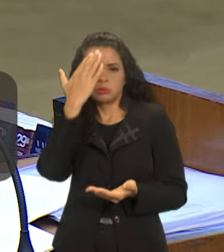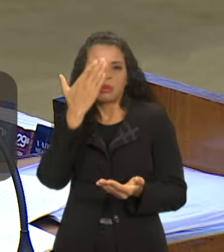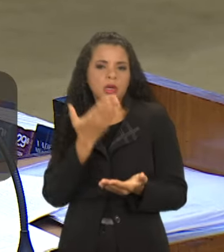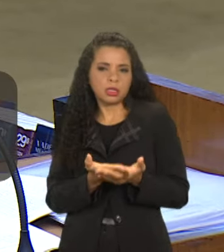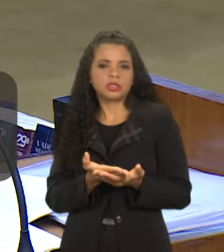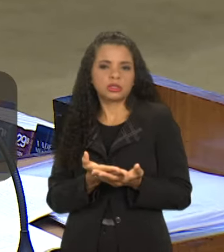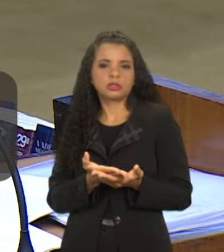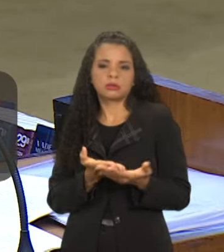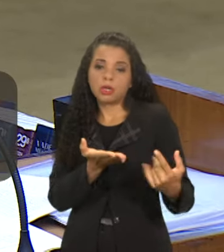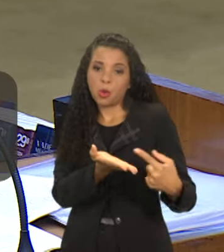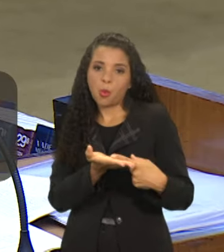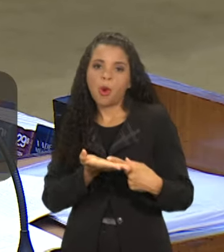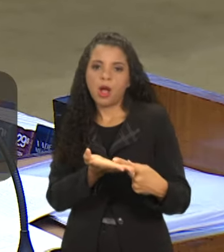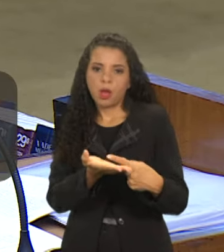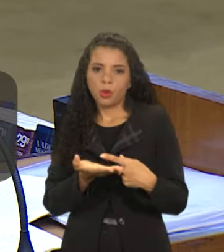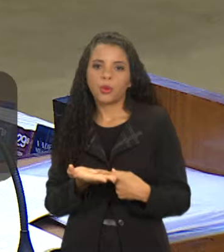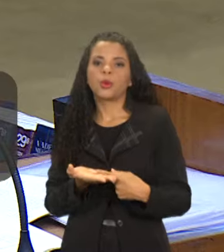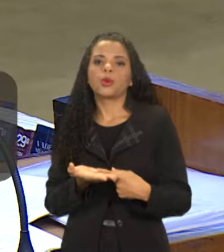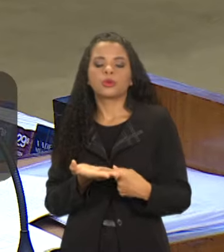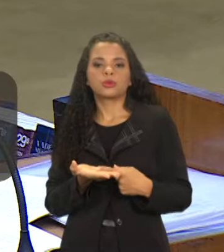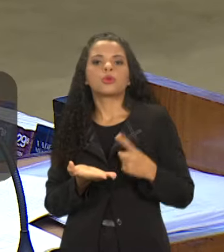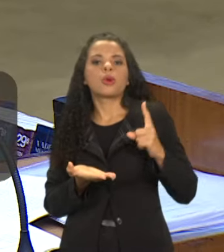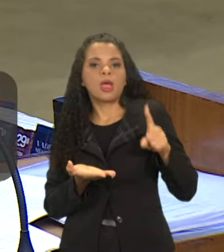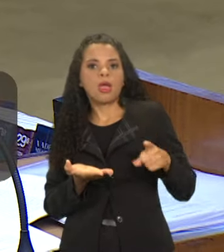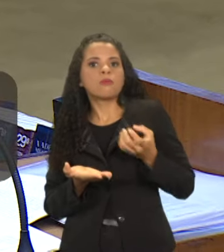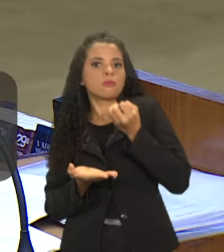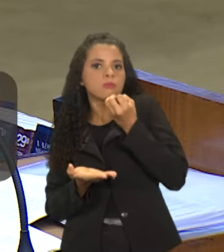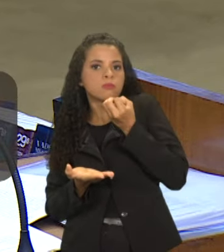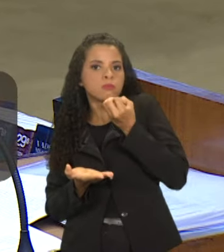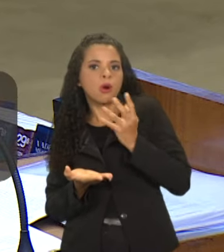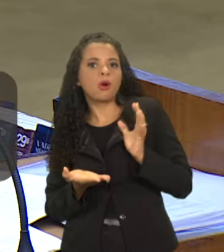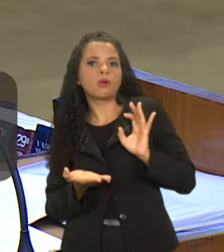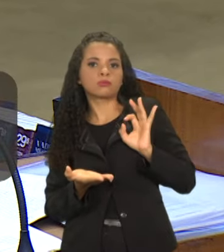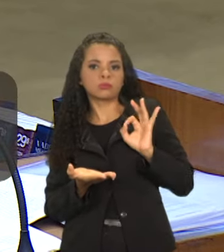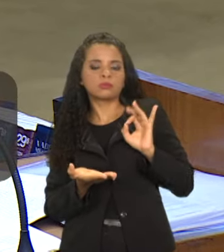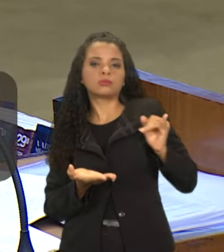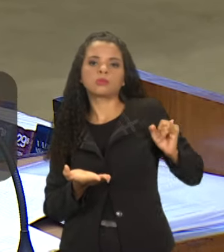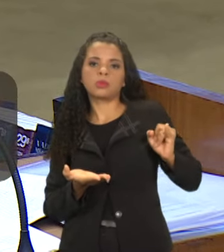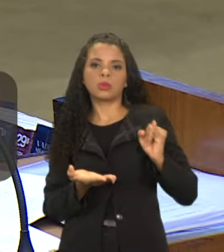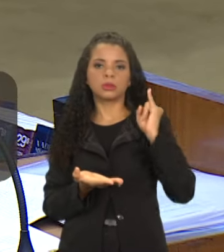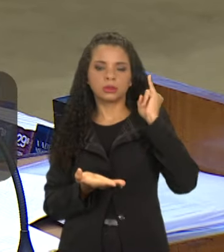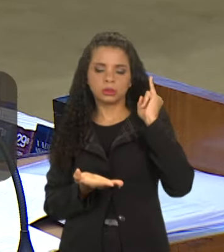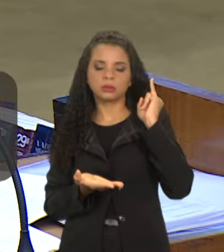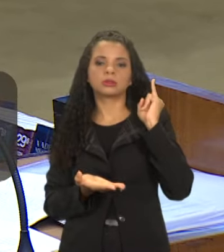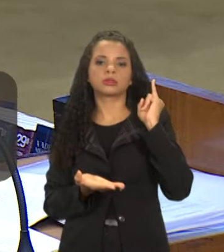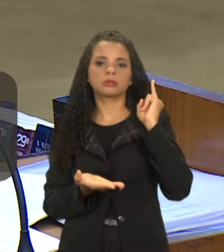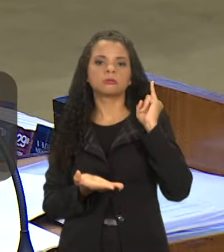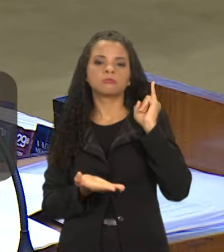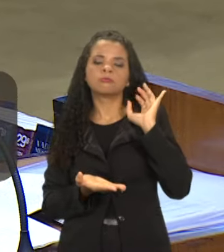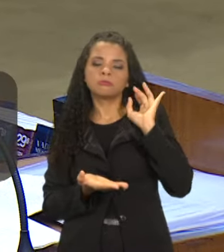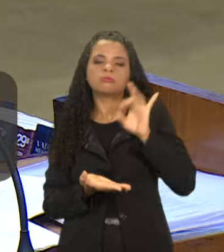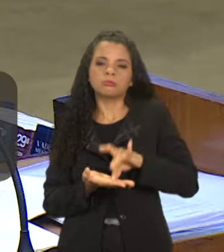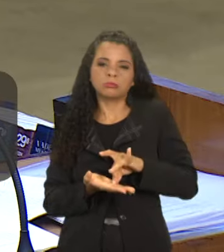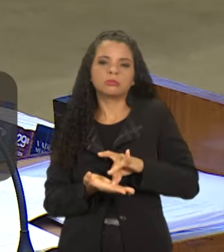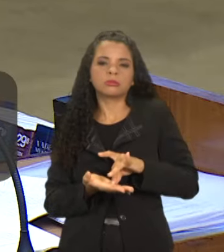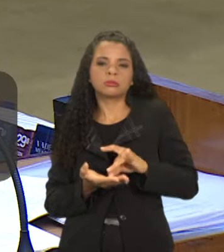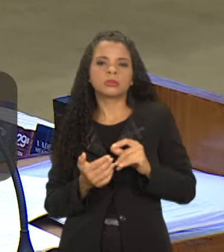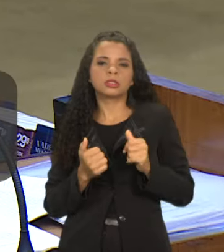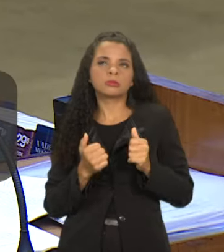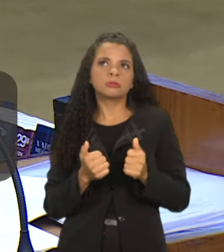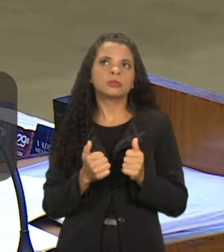passo muito importante, como Vossa Excelência acabou de assinalar. É realmente uma situação